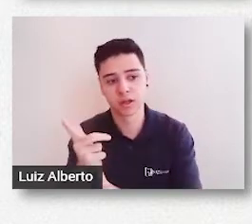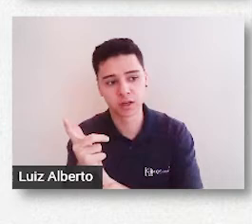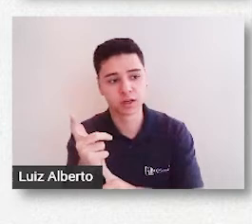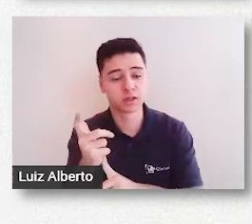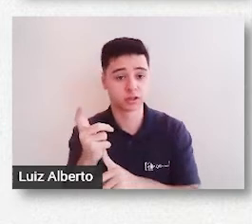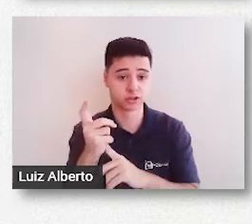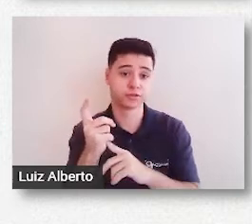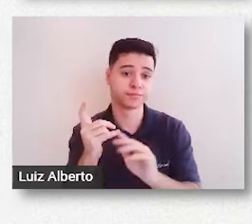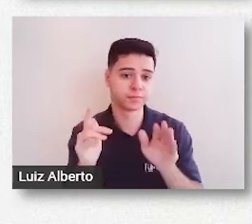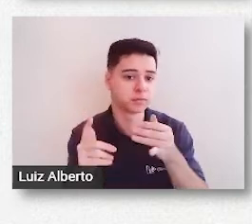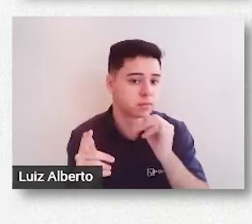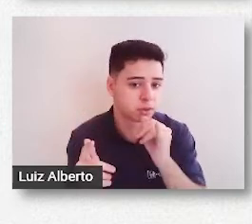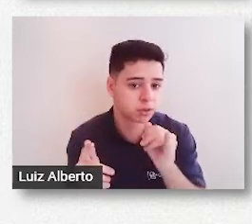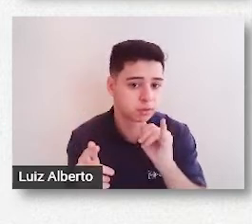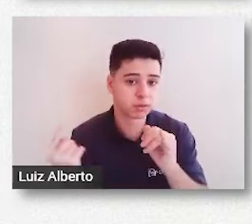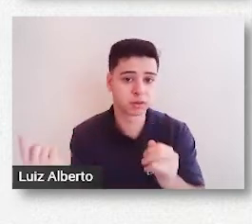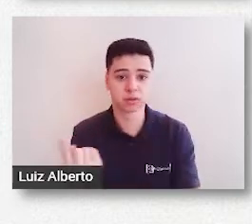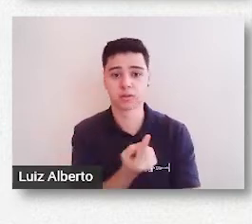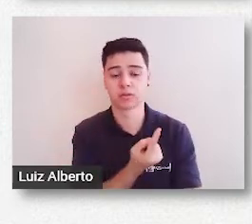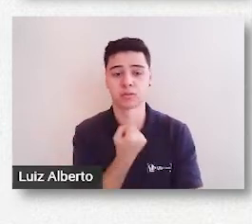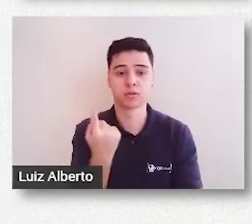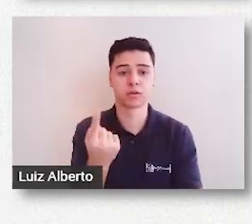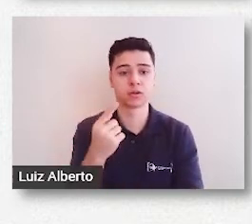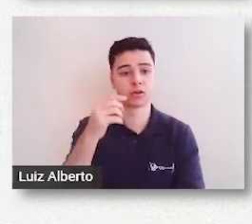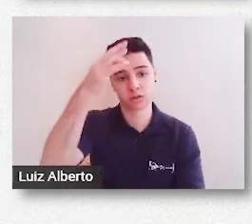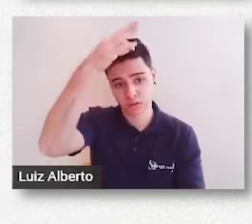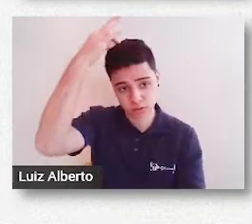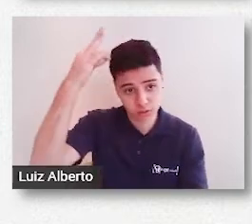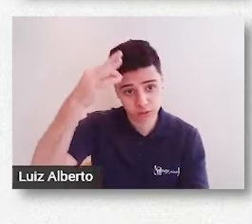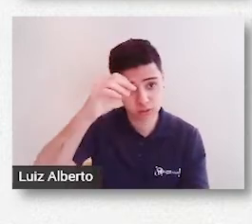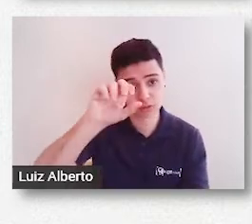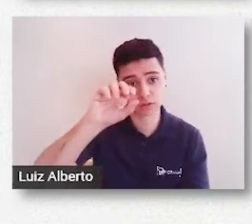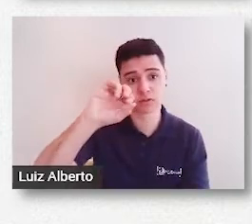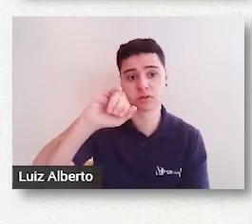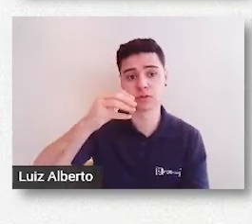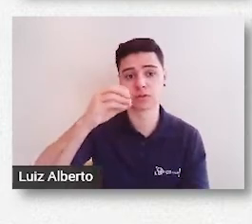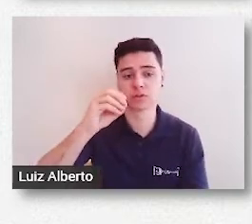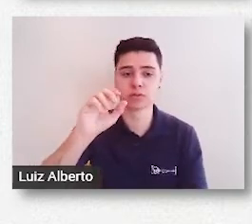aqui seria o nosso São Joaquim, que fica